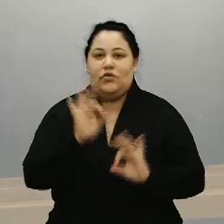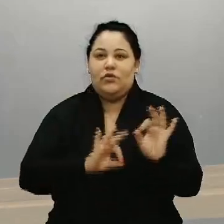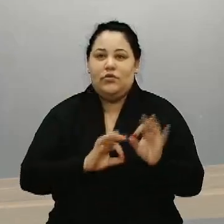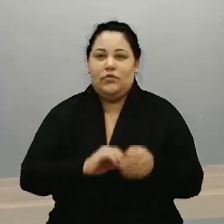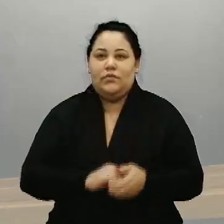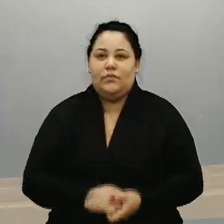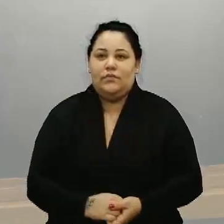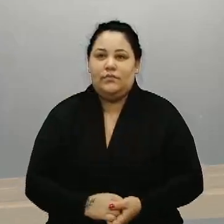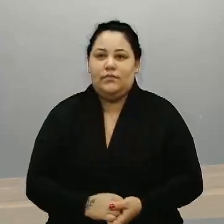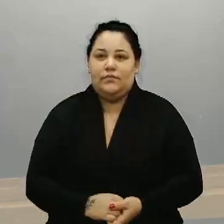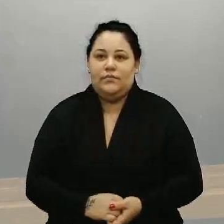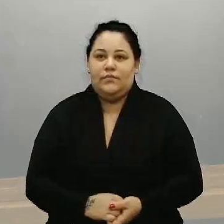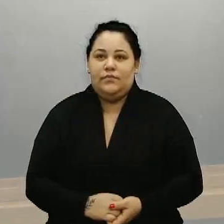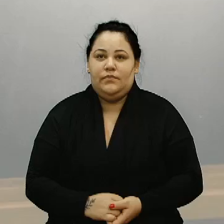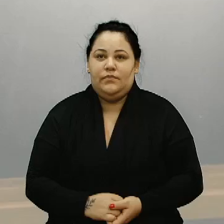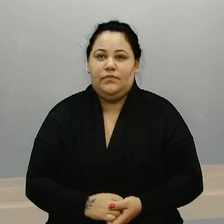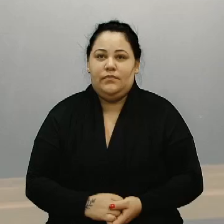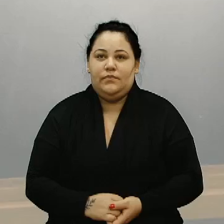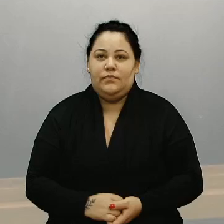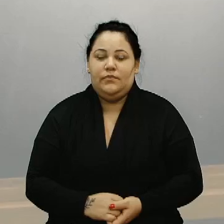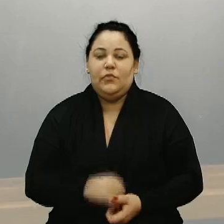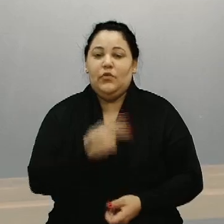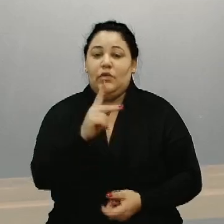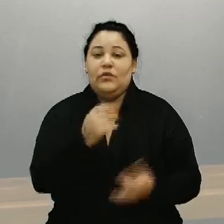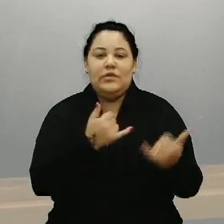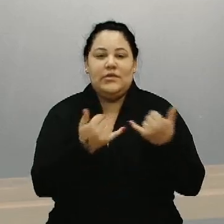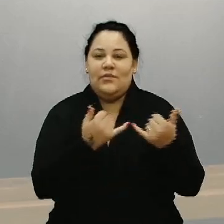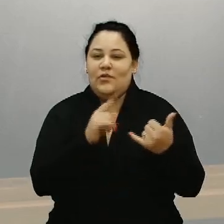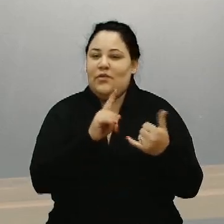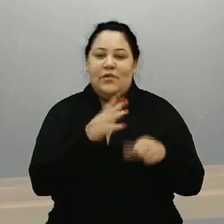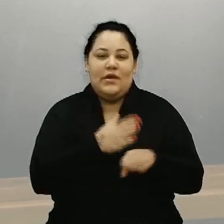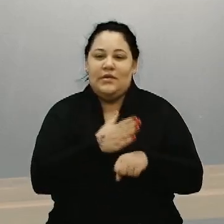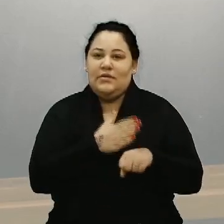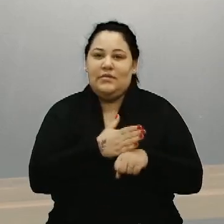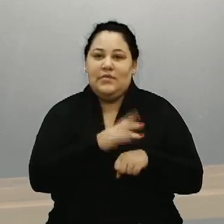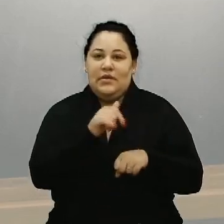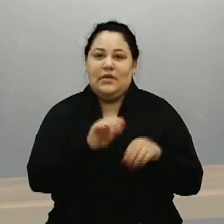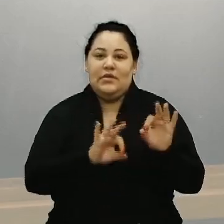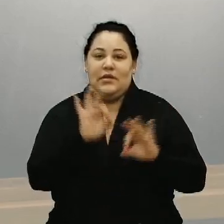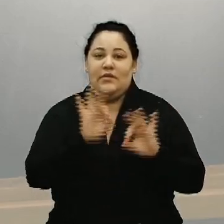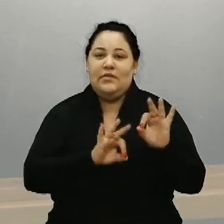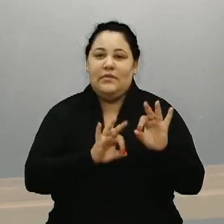Seu exemplo não entra nesse projeto. Esta reforma,